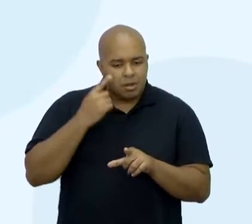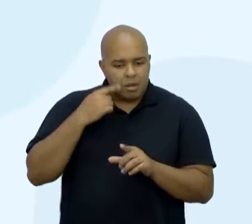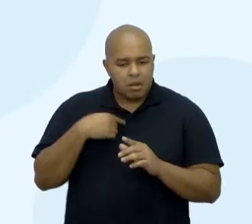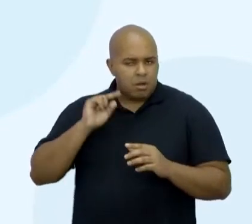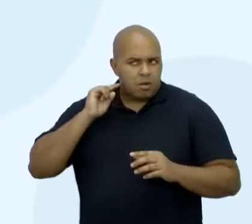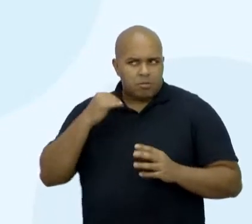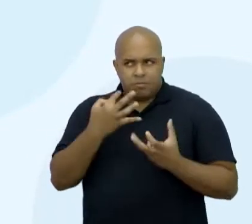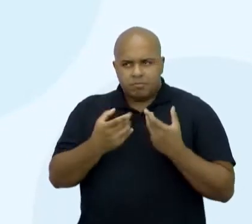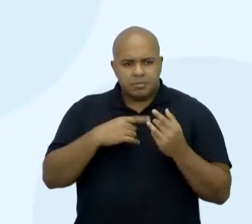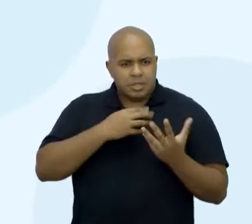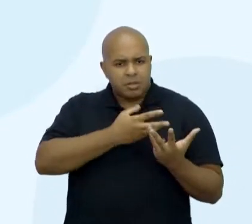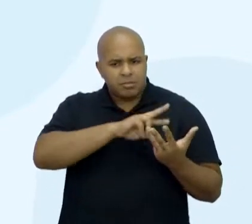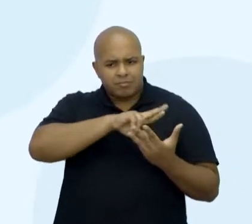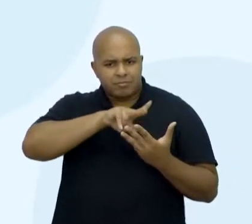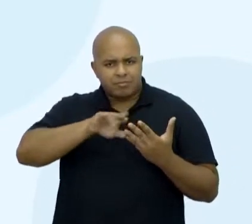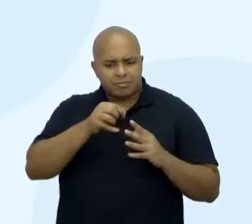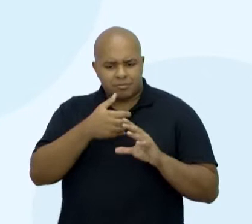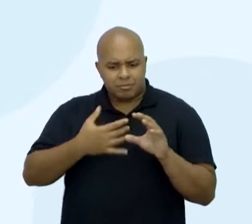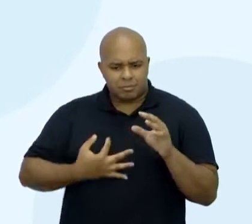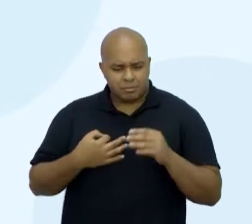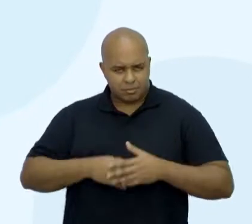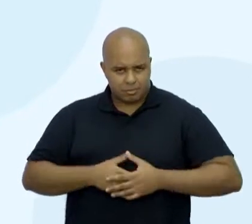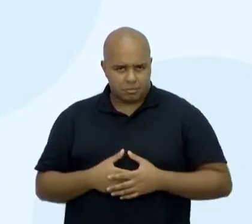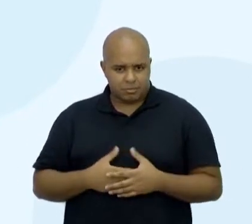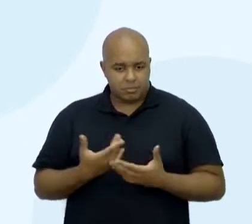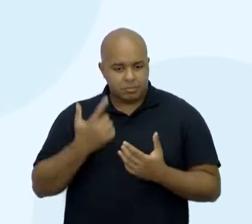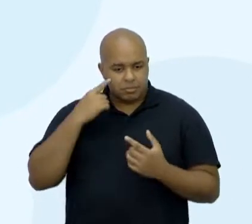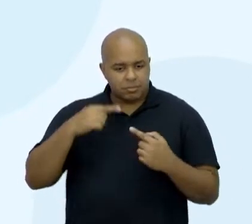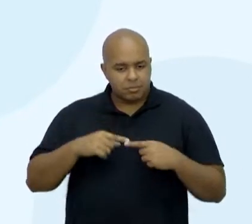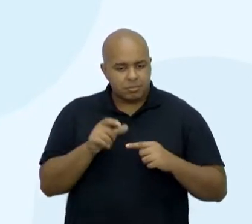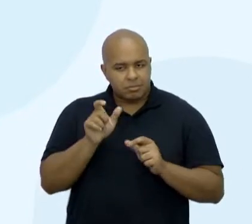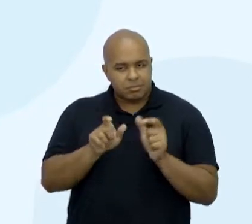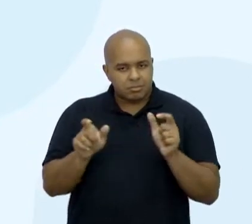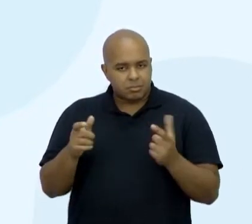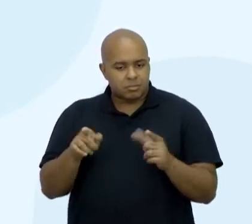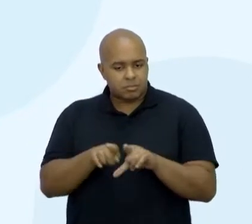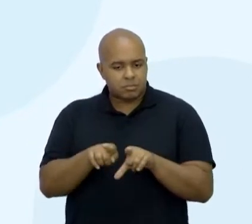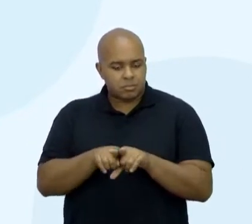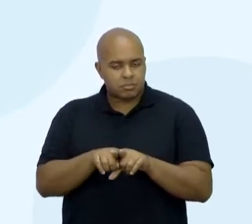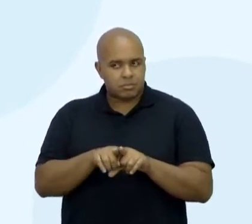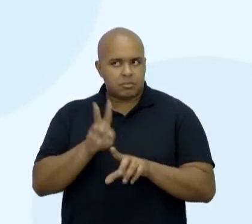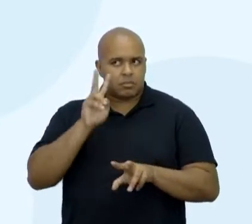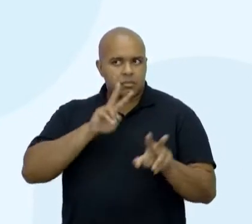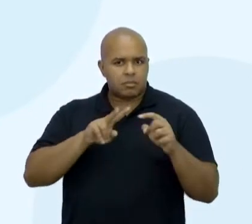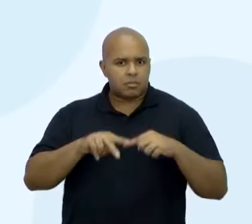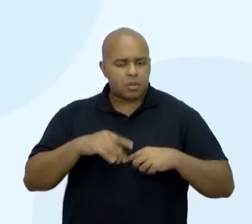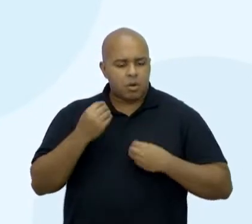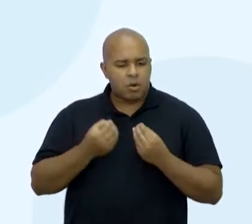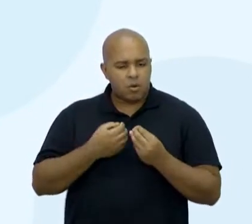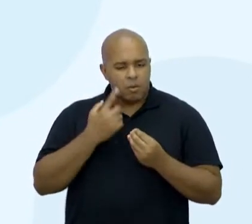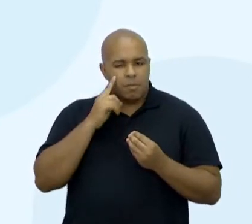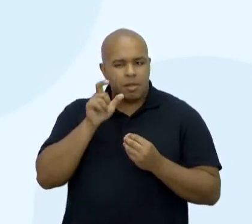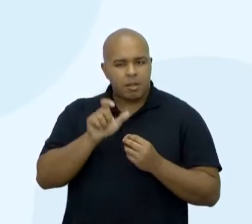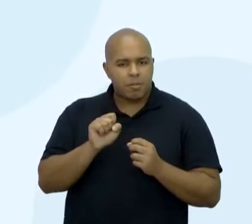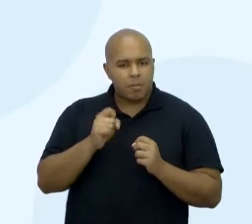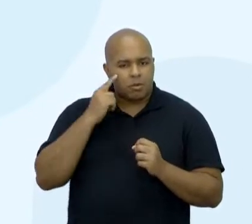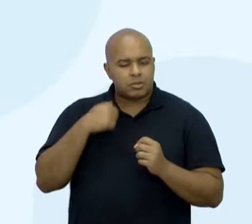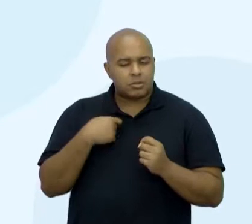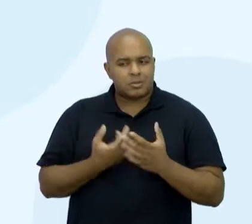poluição tem múltiplas características em tipos e observamos como ela pode